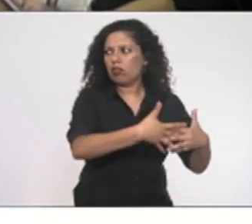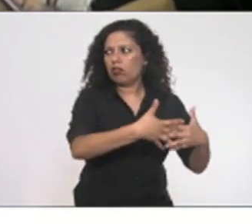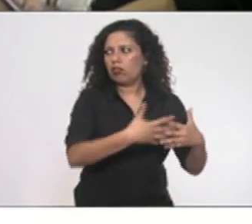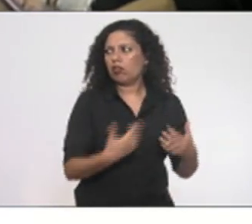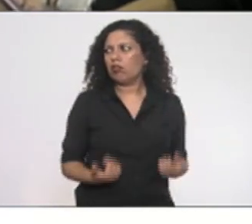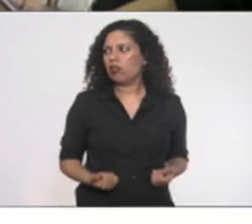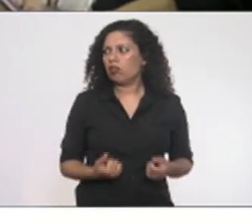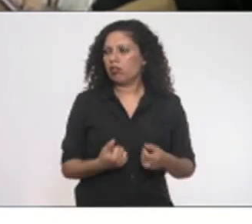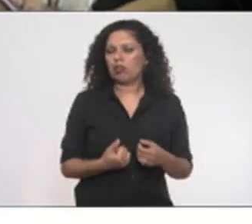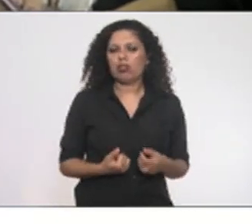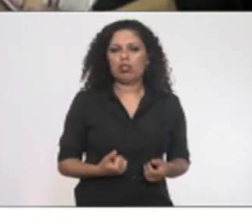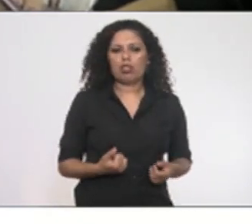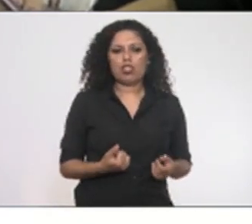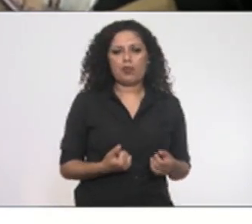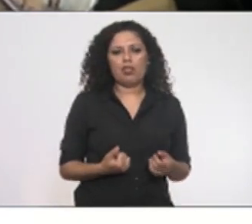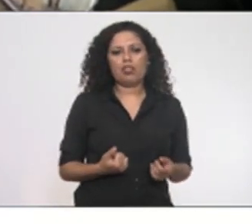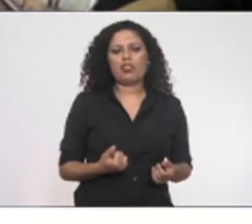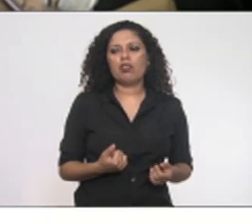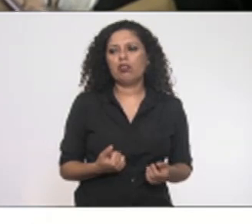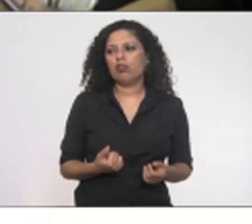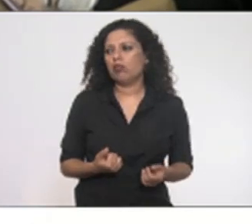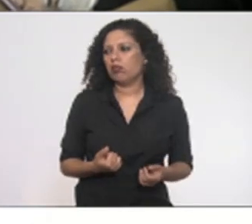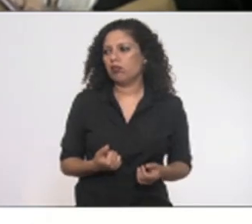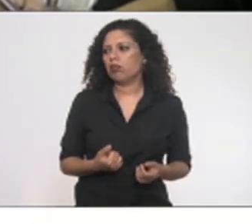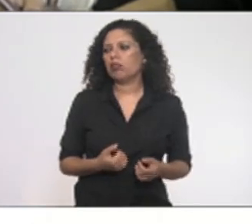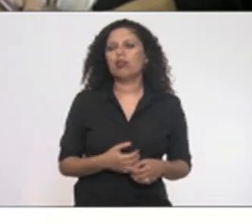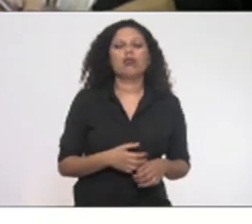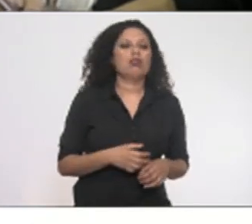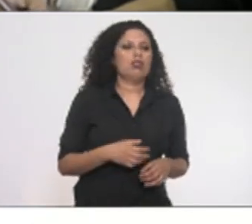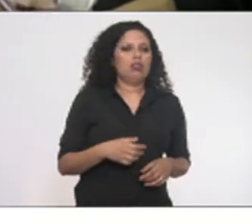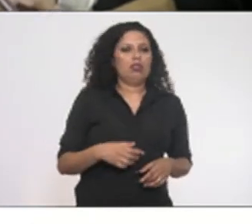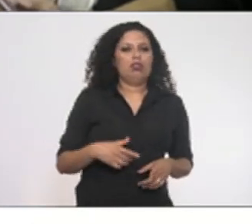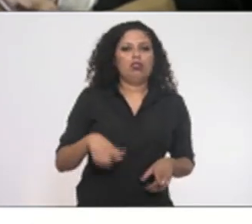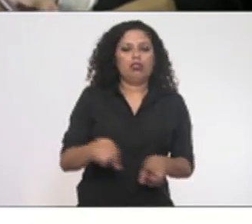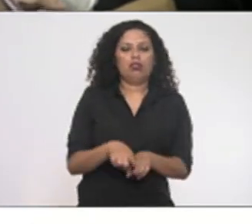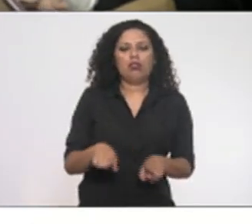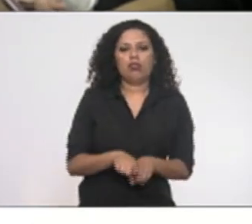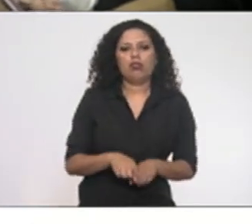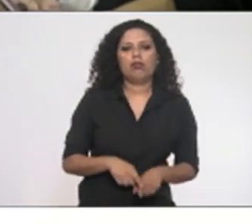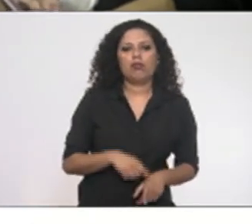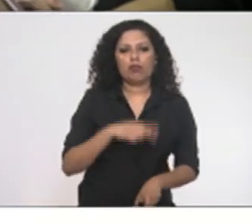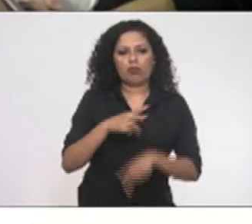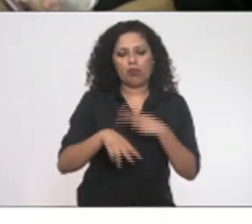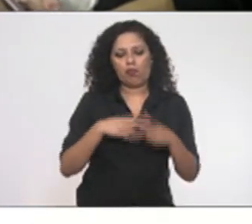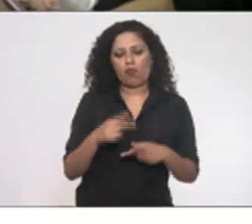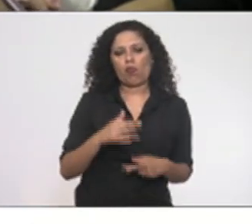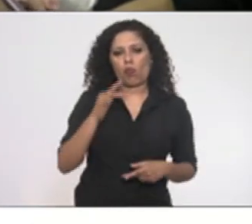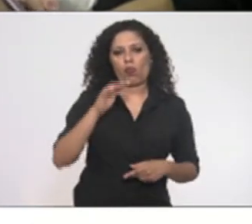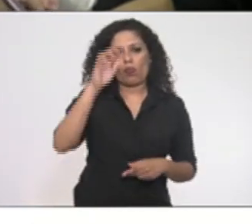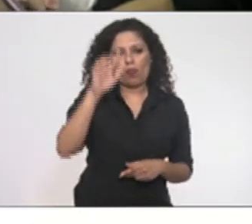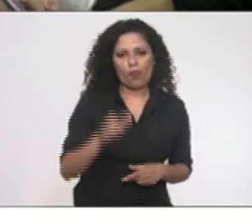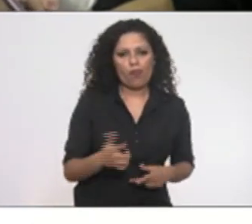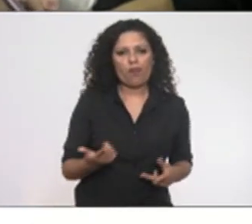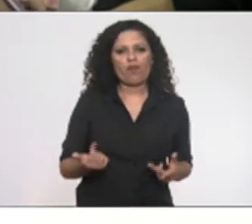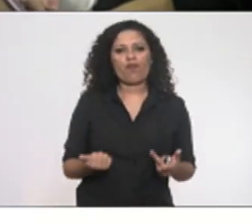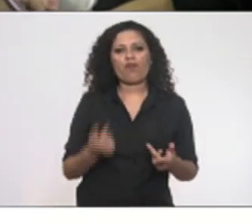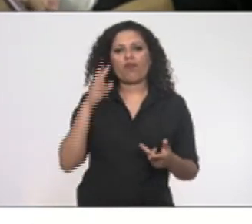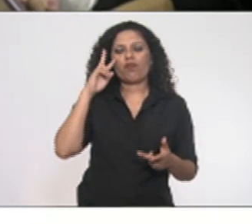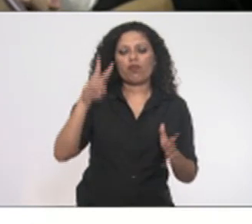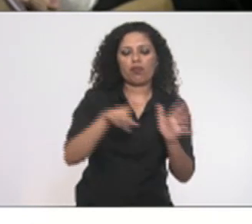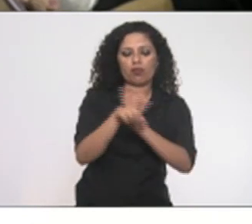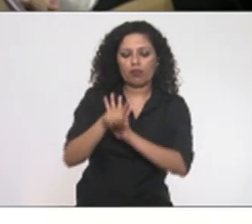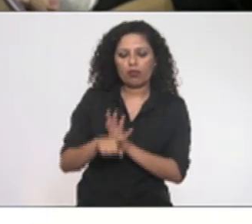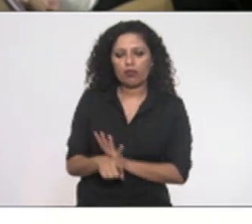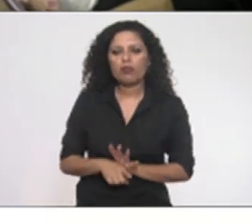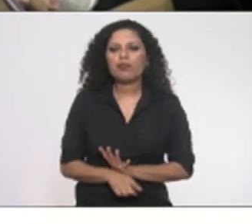Então, como eu já falei, do escoamento e processamento, ela vai negociar de boa-fé, de forma não discriminatória, isso vai ser auditado pelos